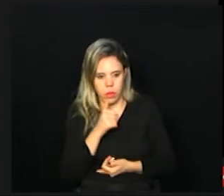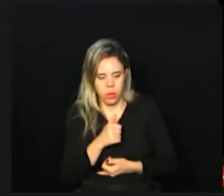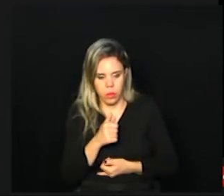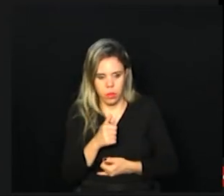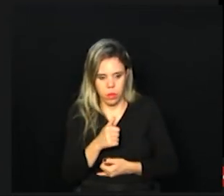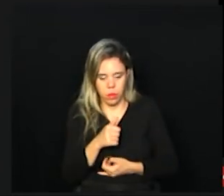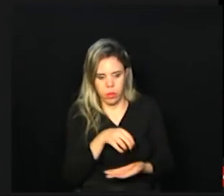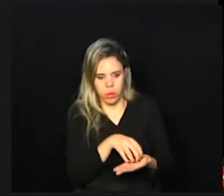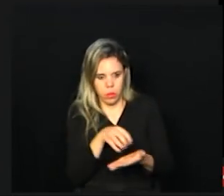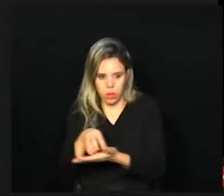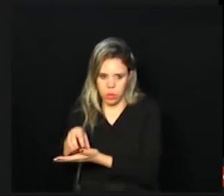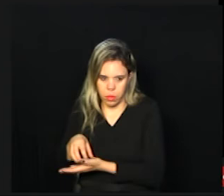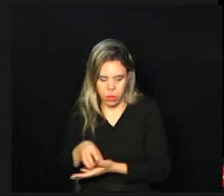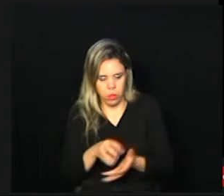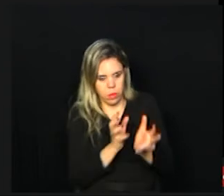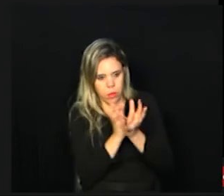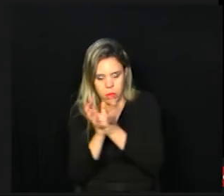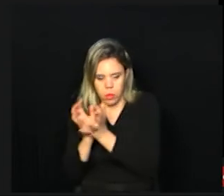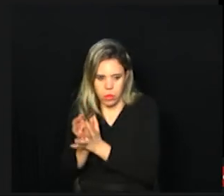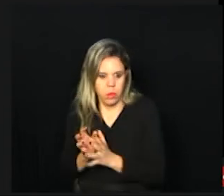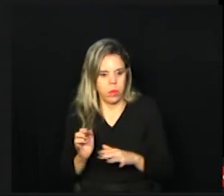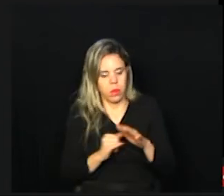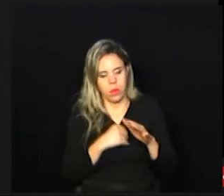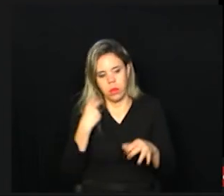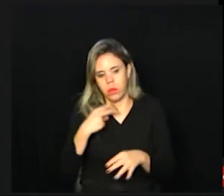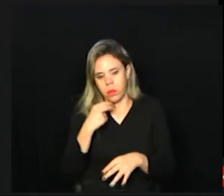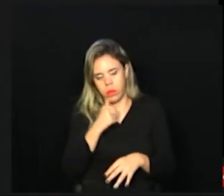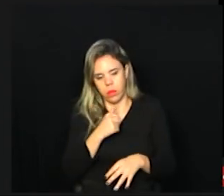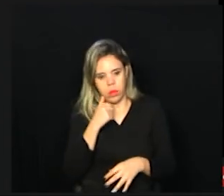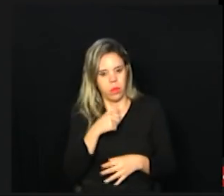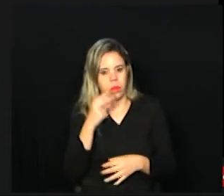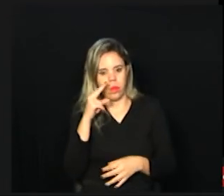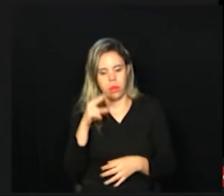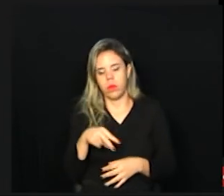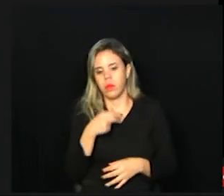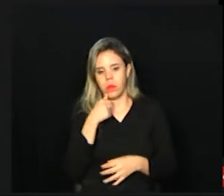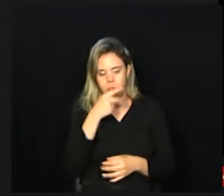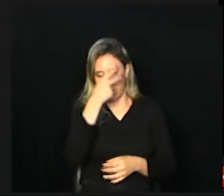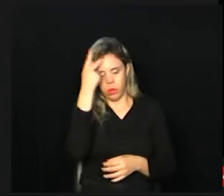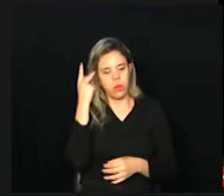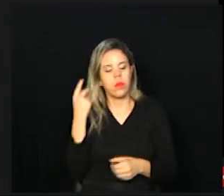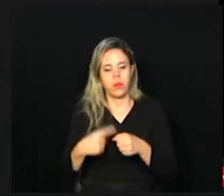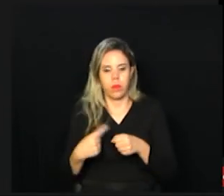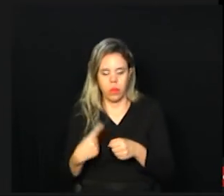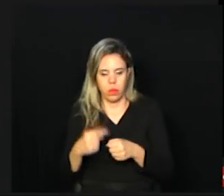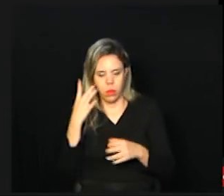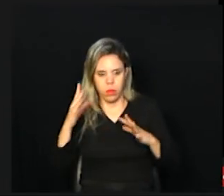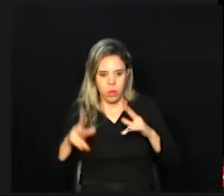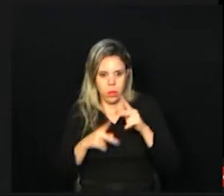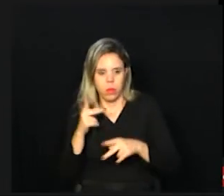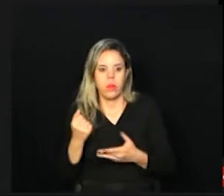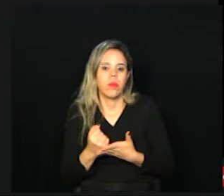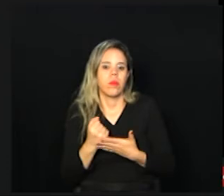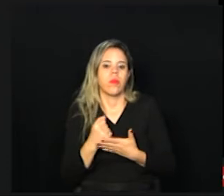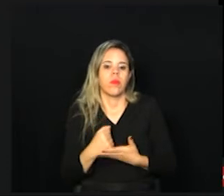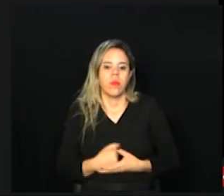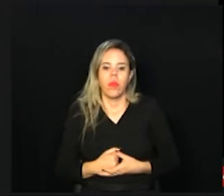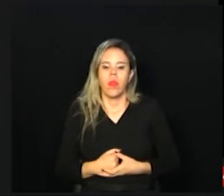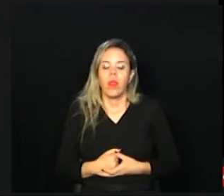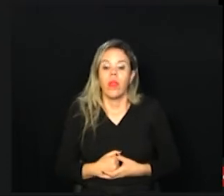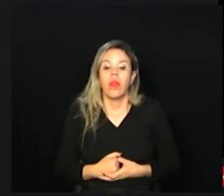a comissão, ouvido as vereadoras, ouvido as munícipes, porque eu acho que todas podem acrescentar nesse